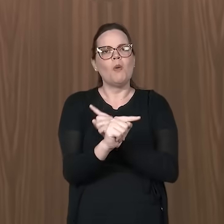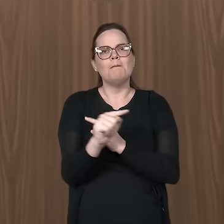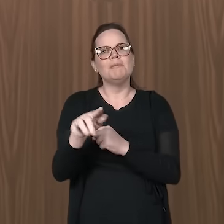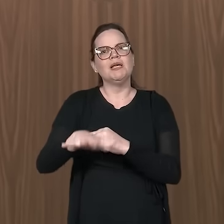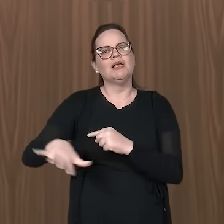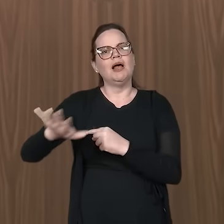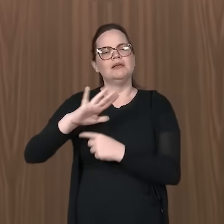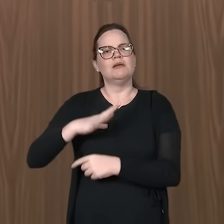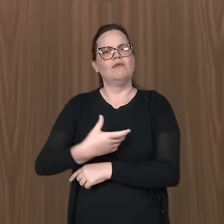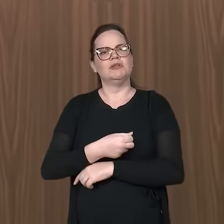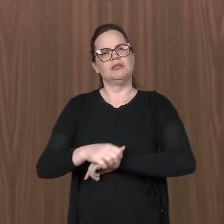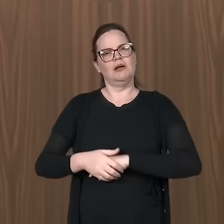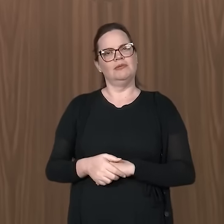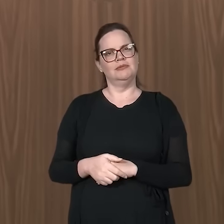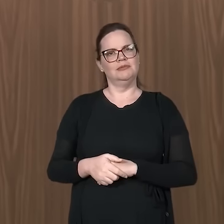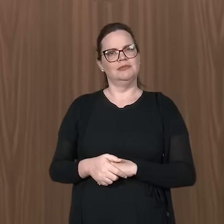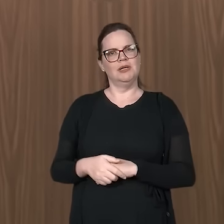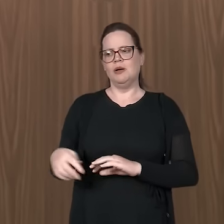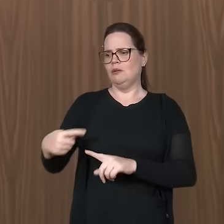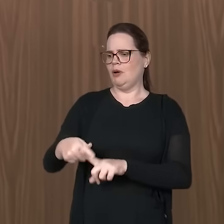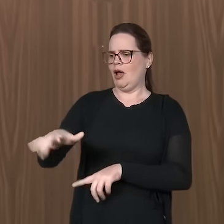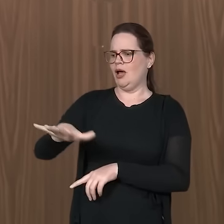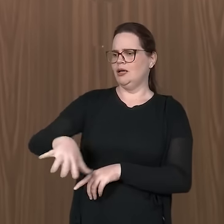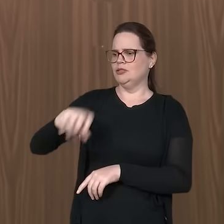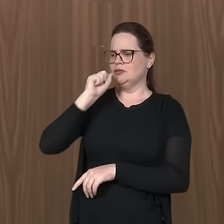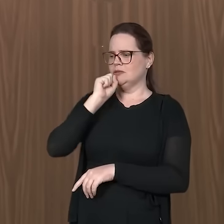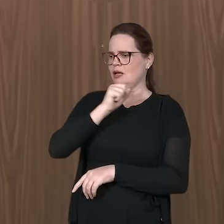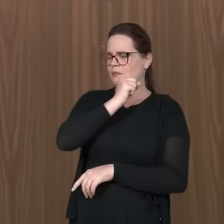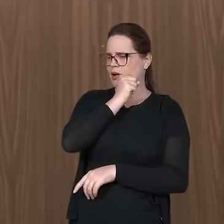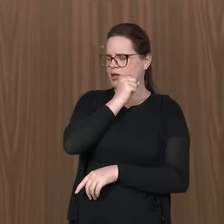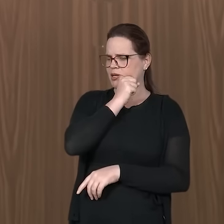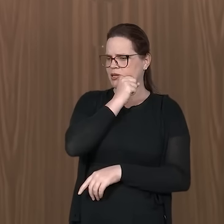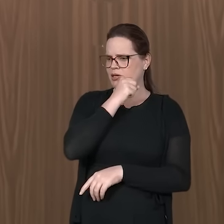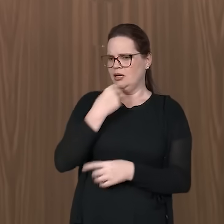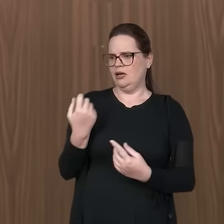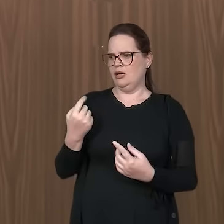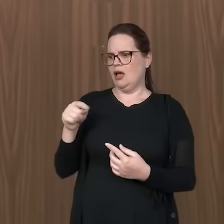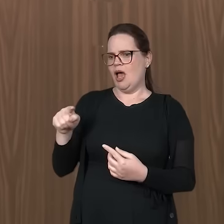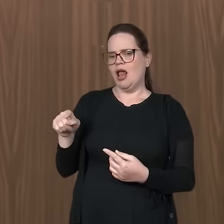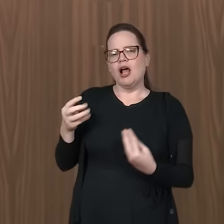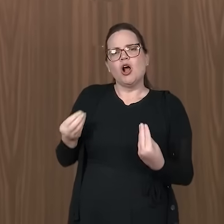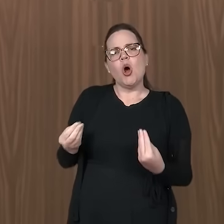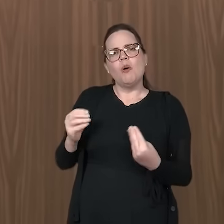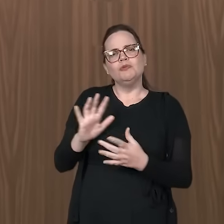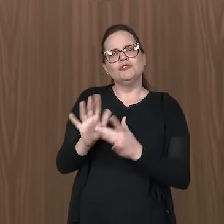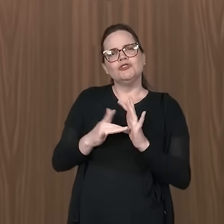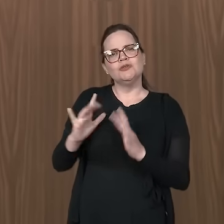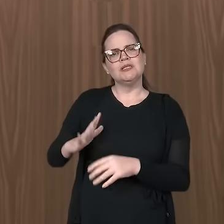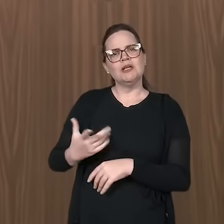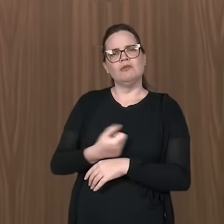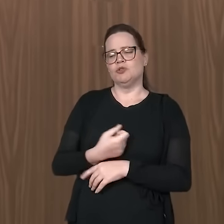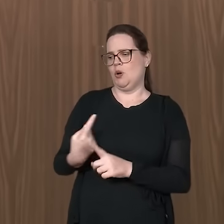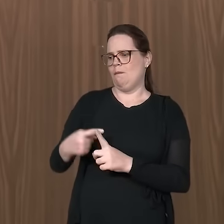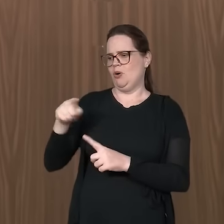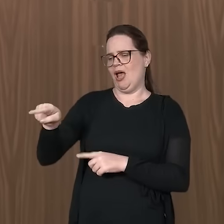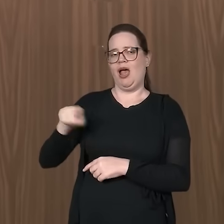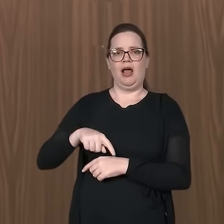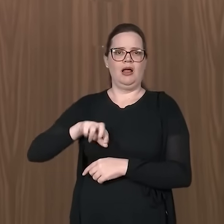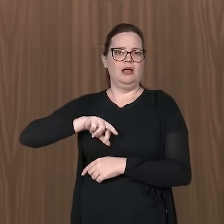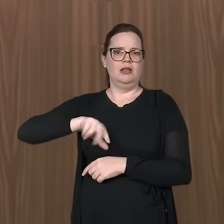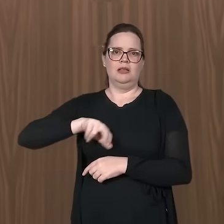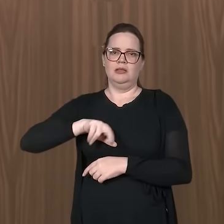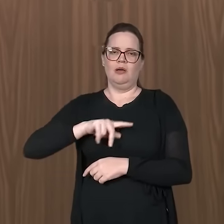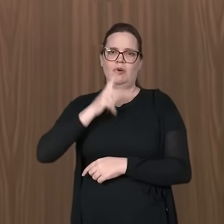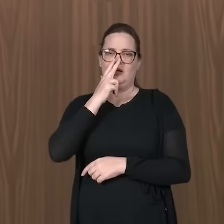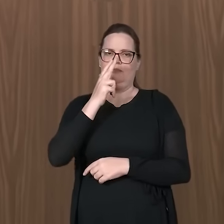toda a região da Samaria, de ser alcançada pelo Senhor, porque ela era rejeitada pelos homens. Com certeza o horário que ela estava